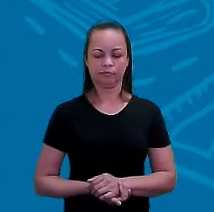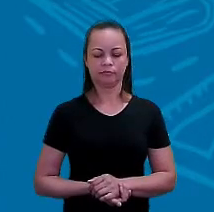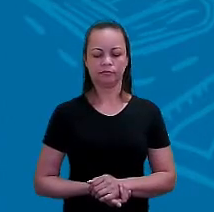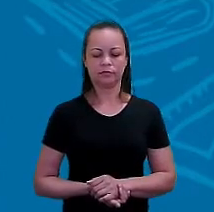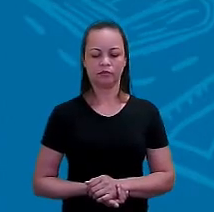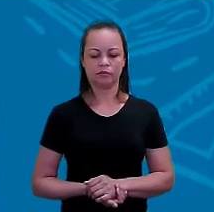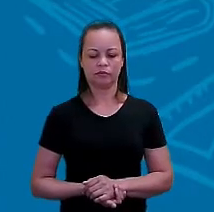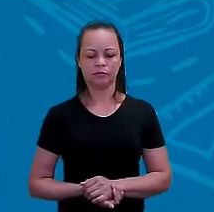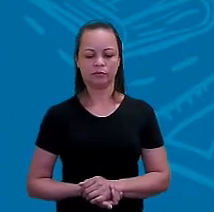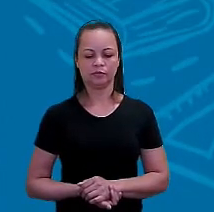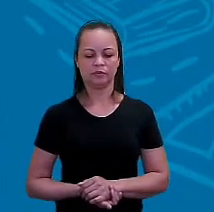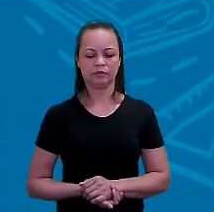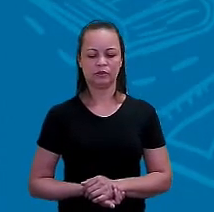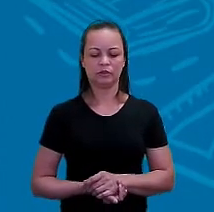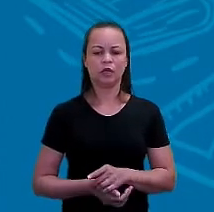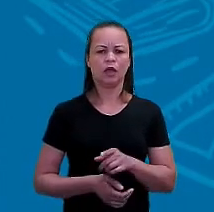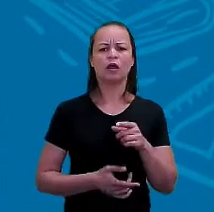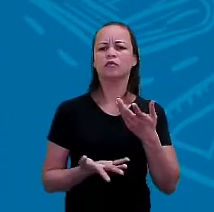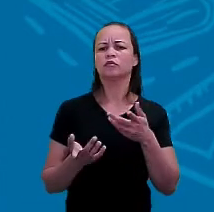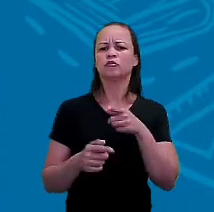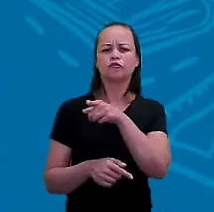So,